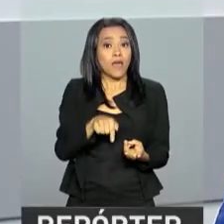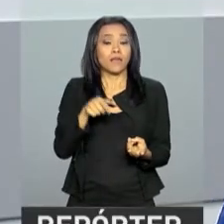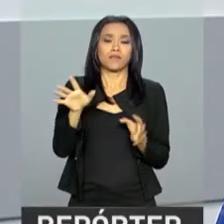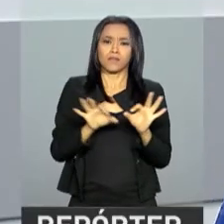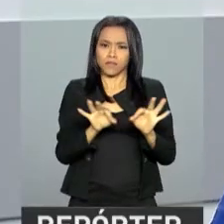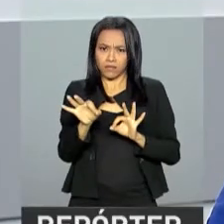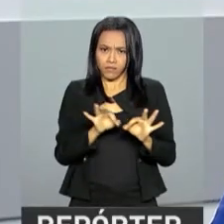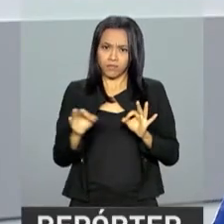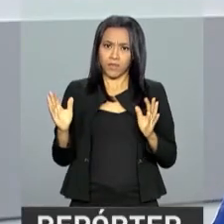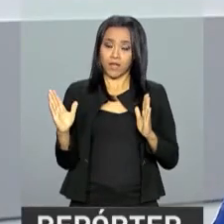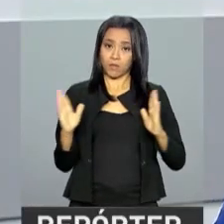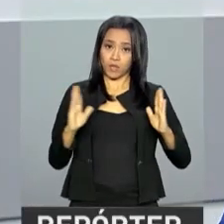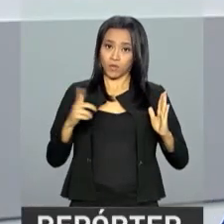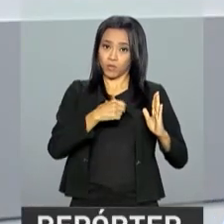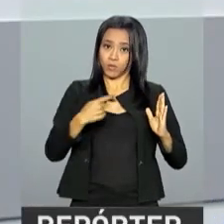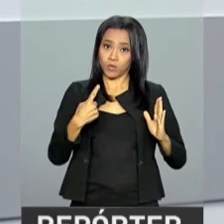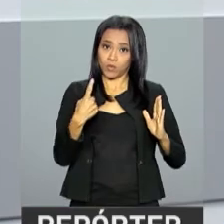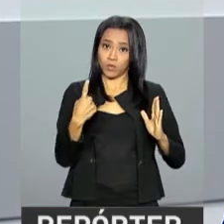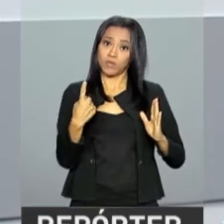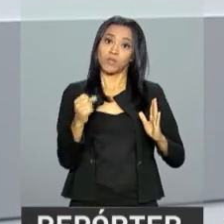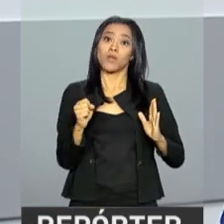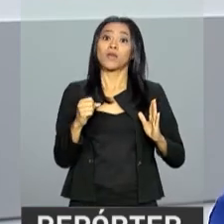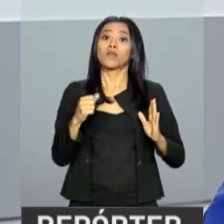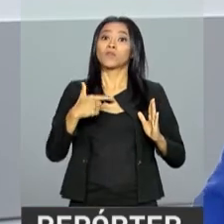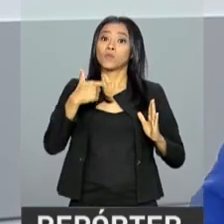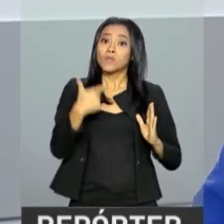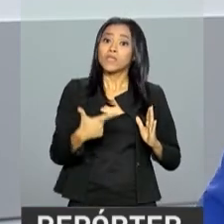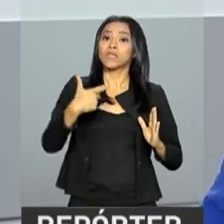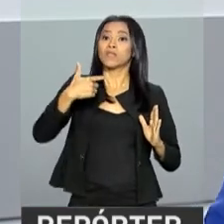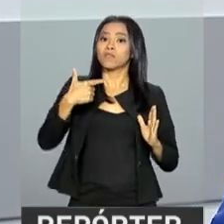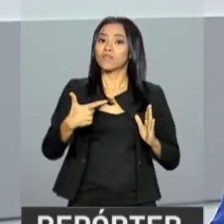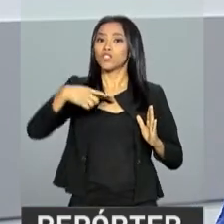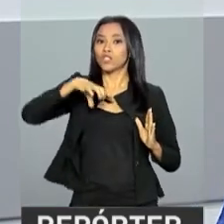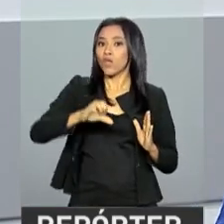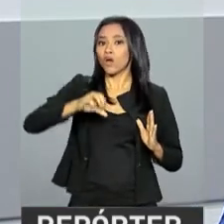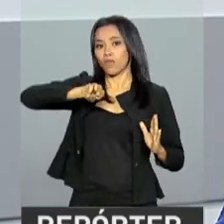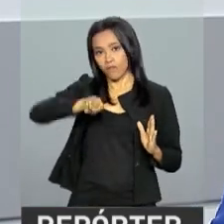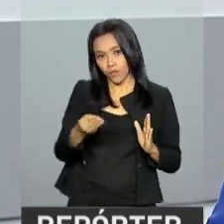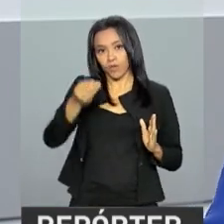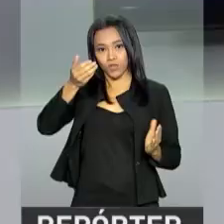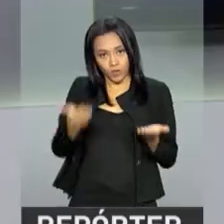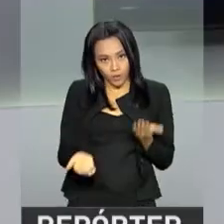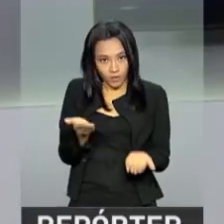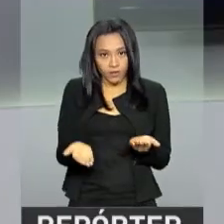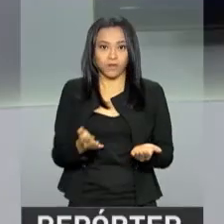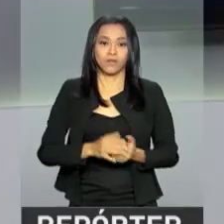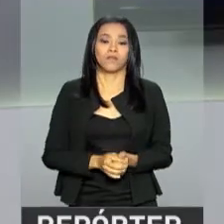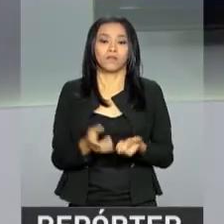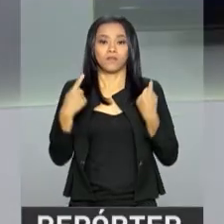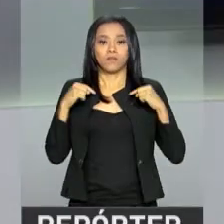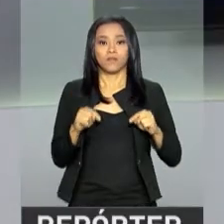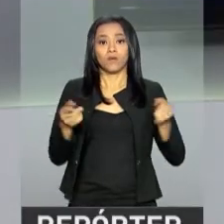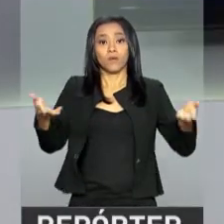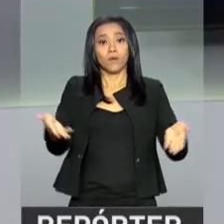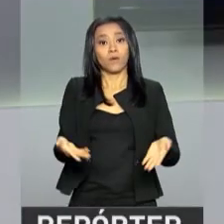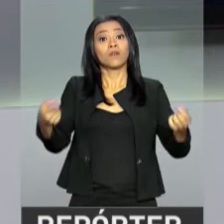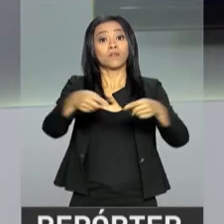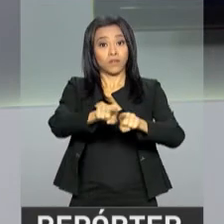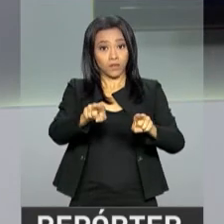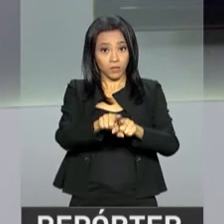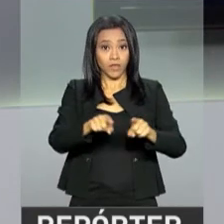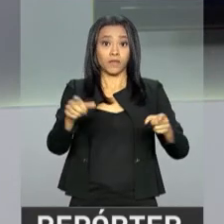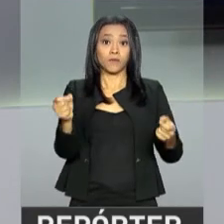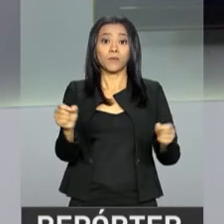grãos este ano é de 229 229 milhões de toneladas e hoje também a